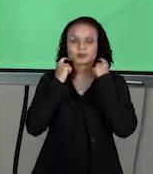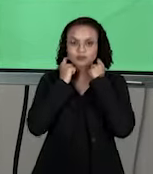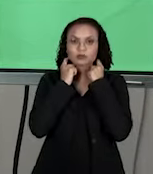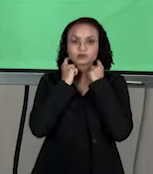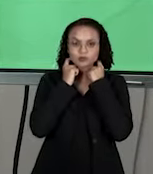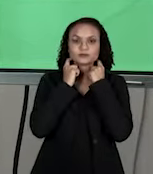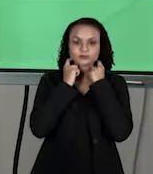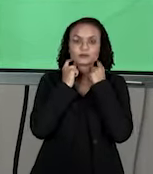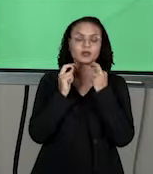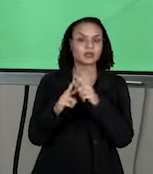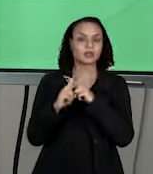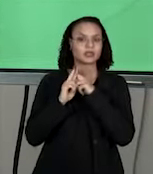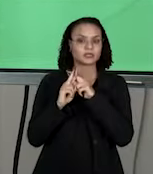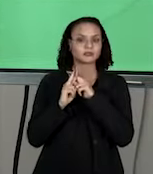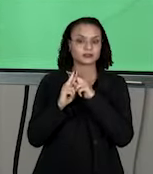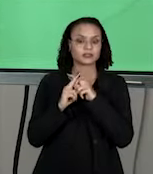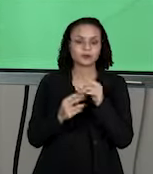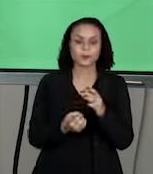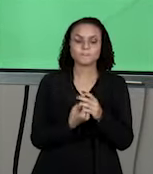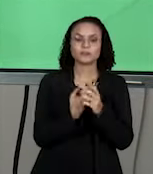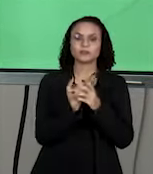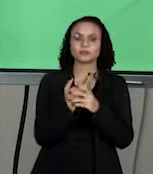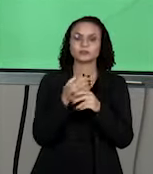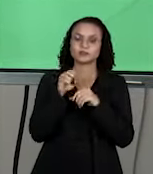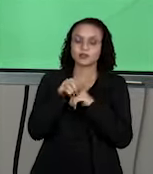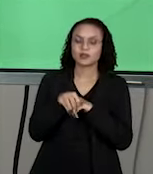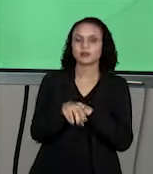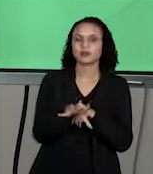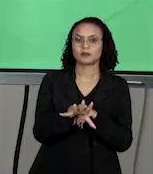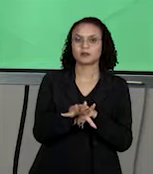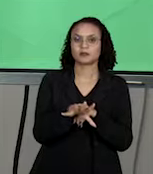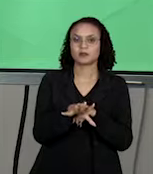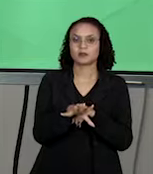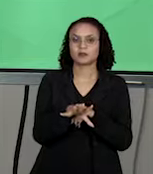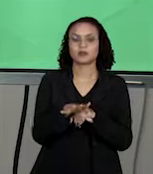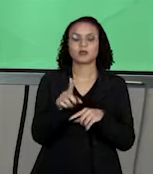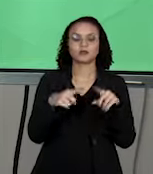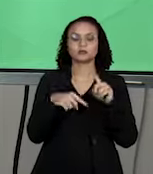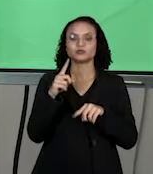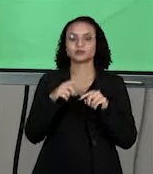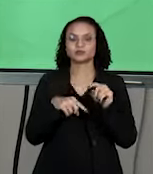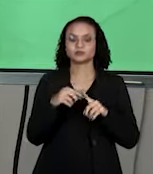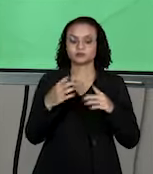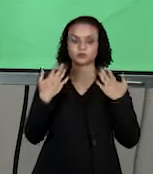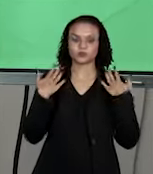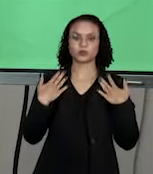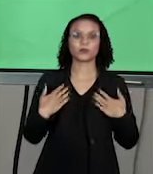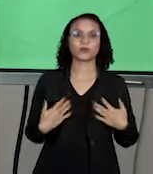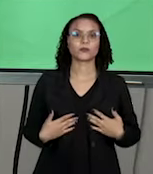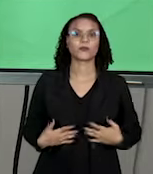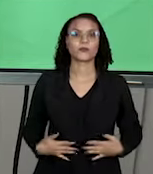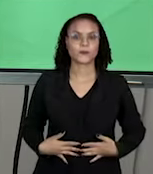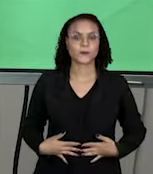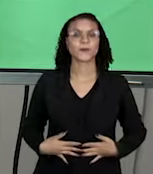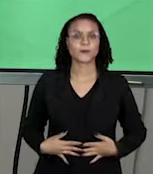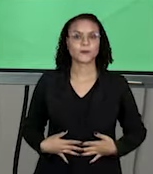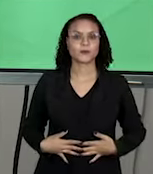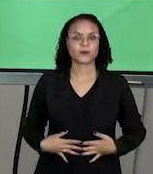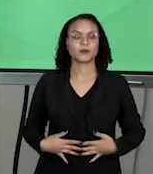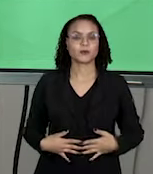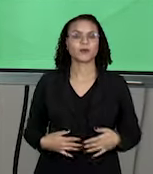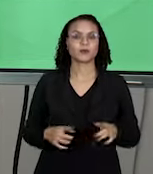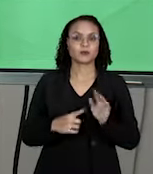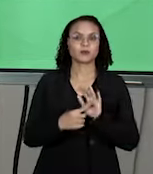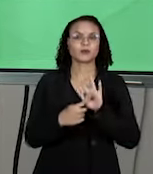por produzir e liberar substâncias no corpo que irão provocar esse tipo de reação, né, como,